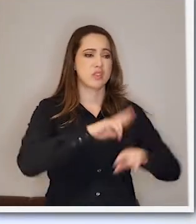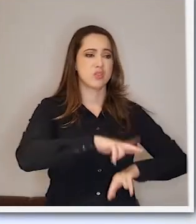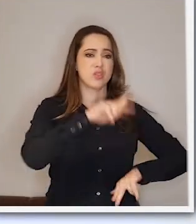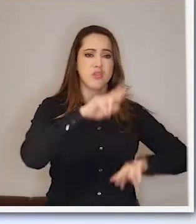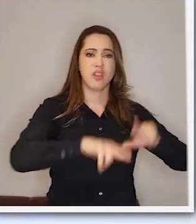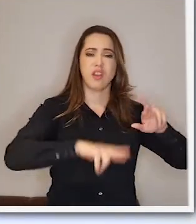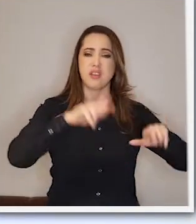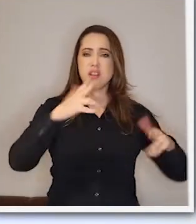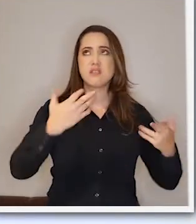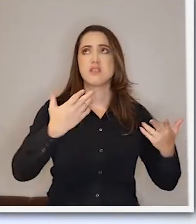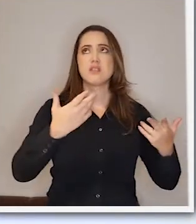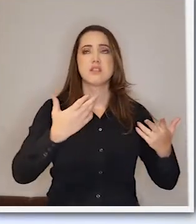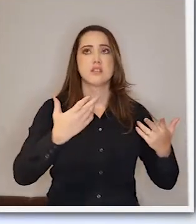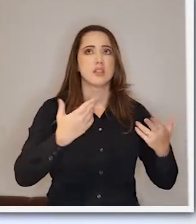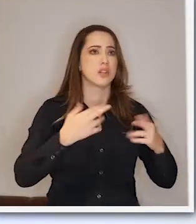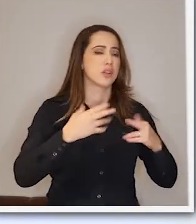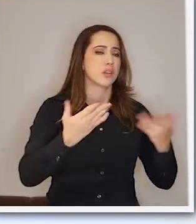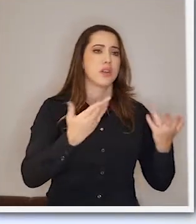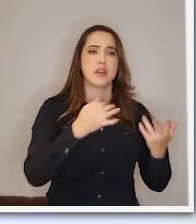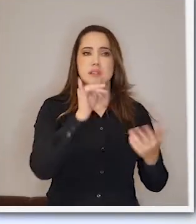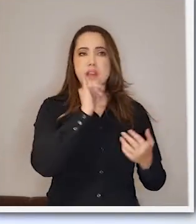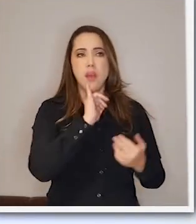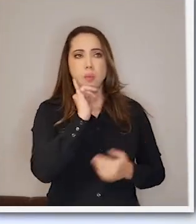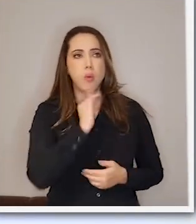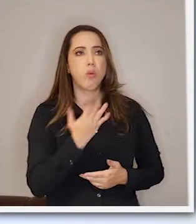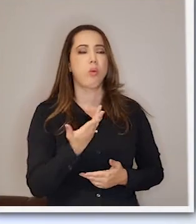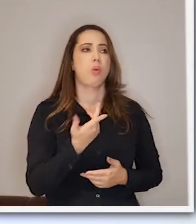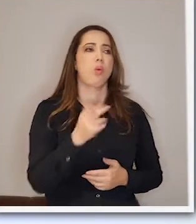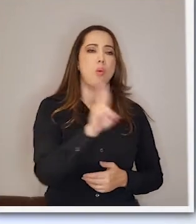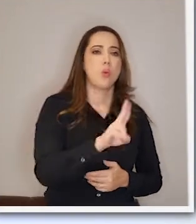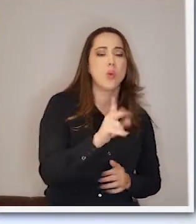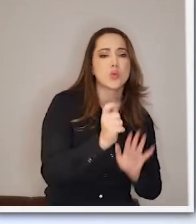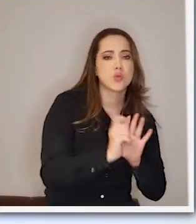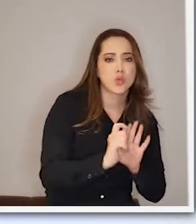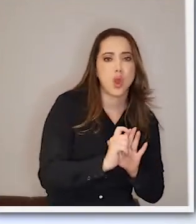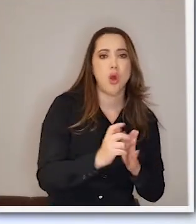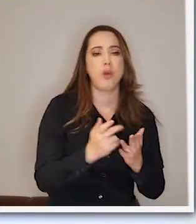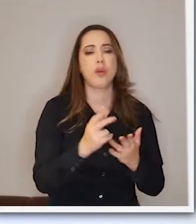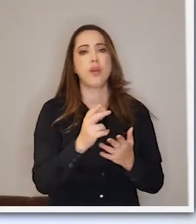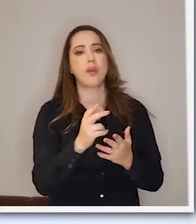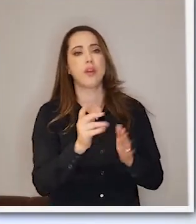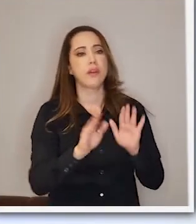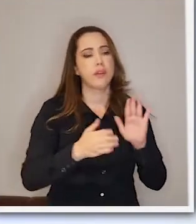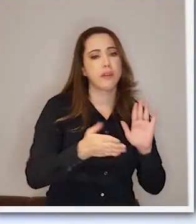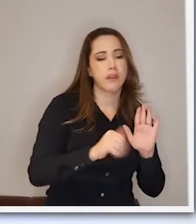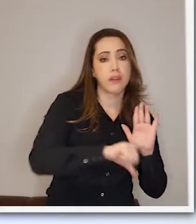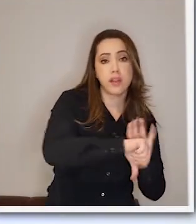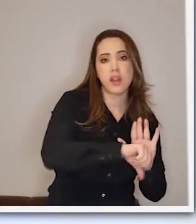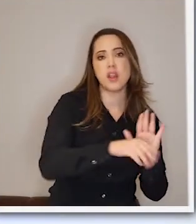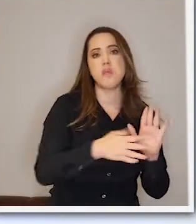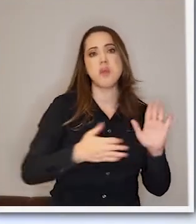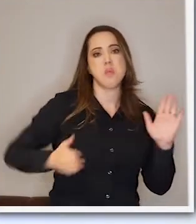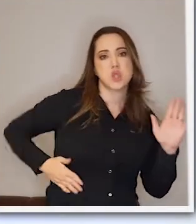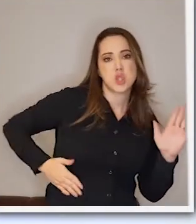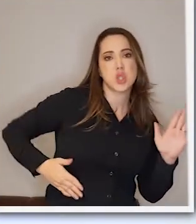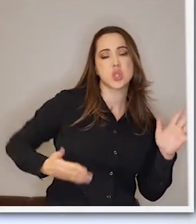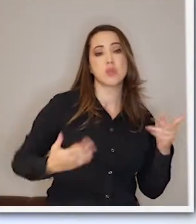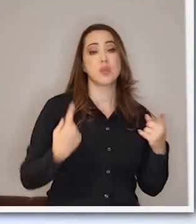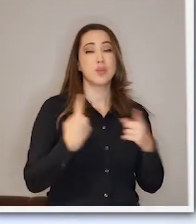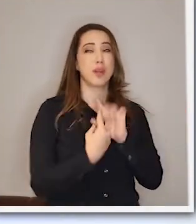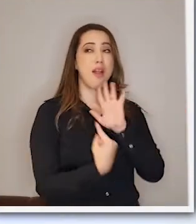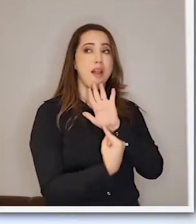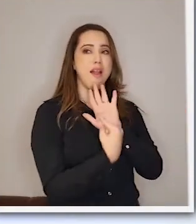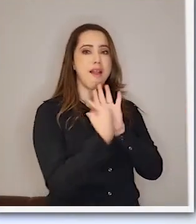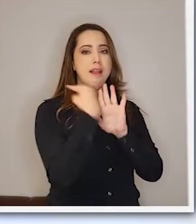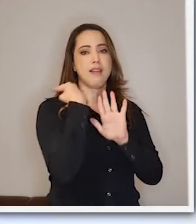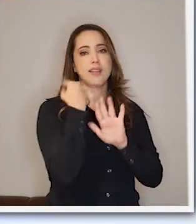distúrbios sociais, que são a criminalidade, o uso de drogas e tantos outros, é porque lá na infância faltou